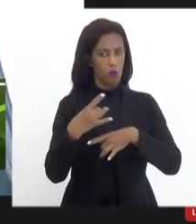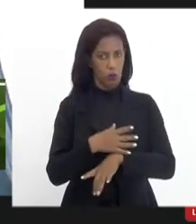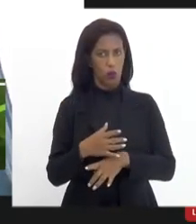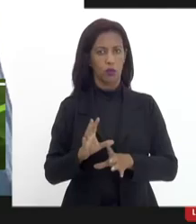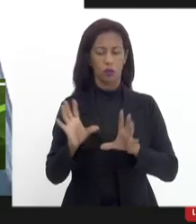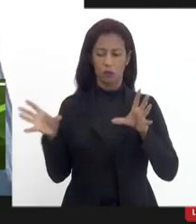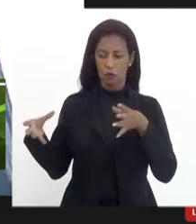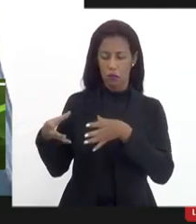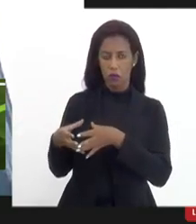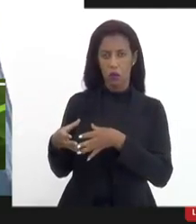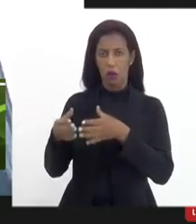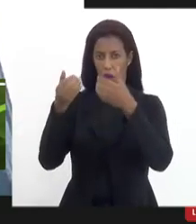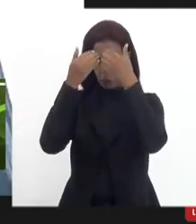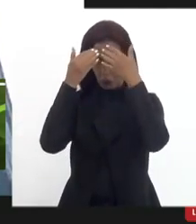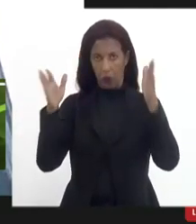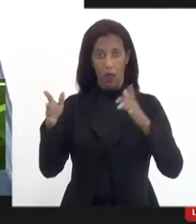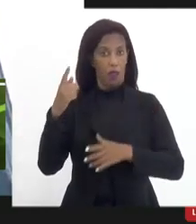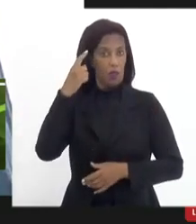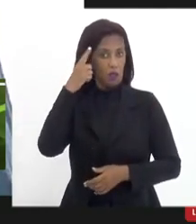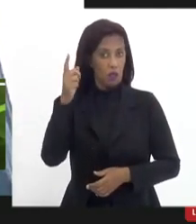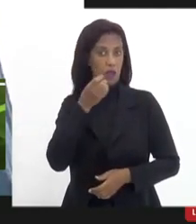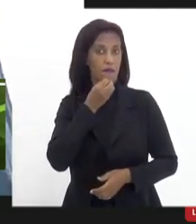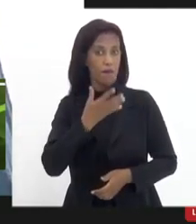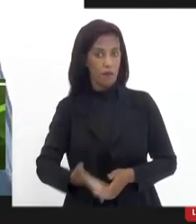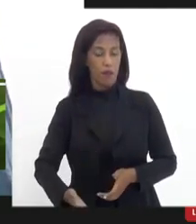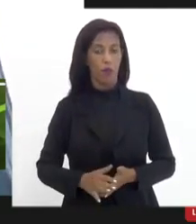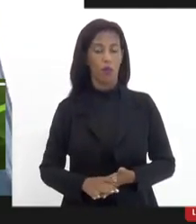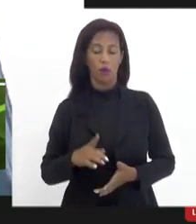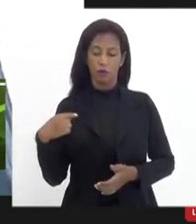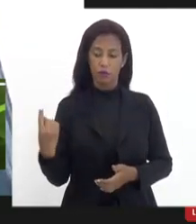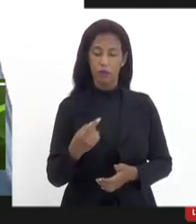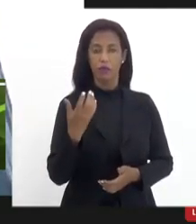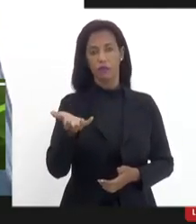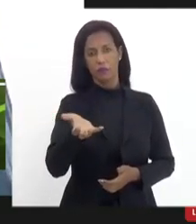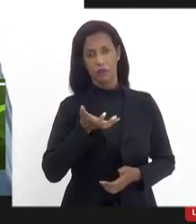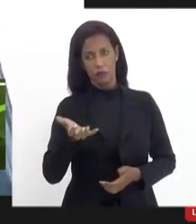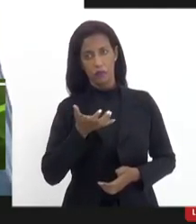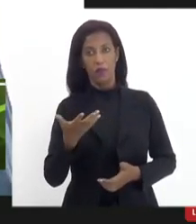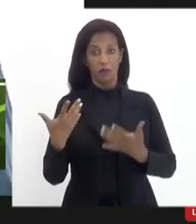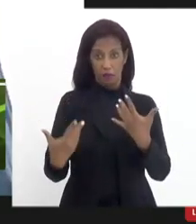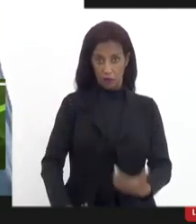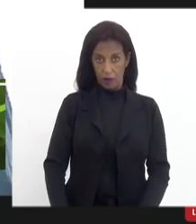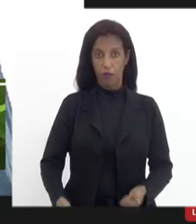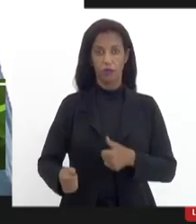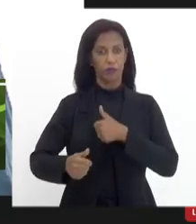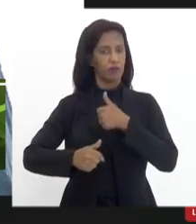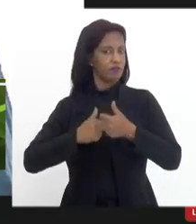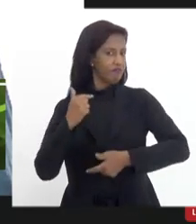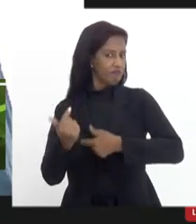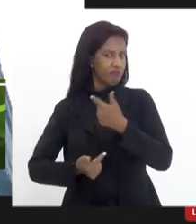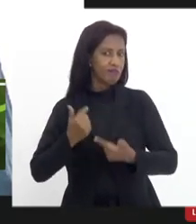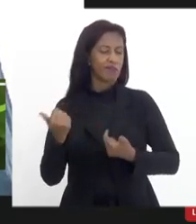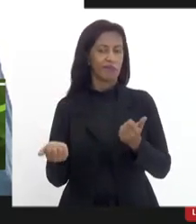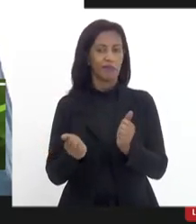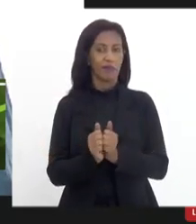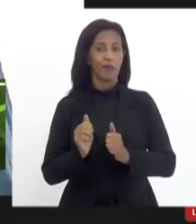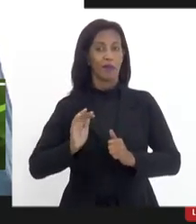está aberta, a ideia é boa, queremos fazer, vamos fazer, mas...